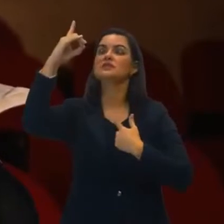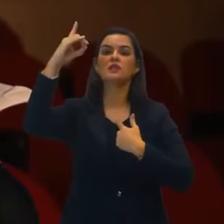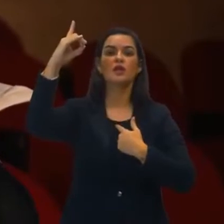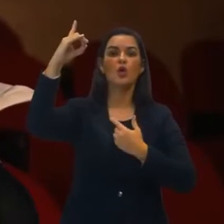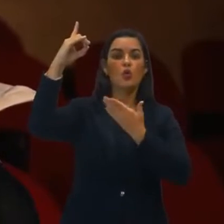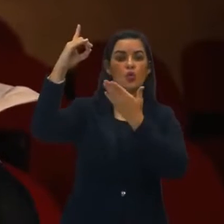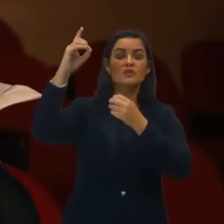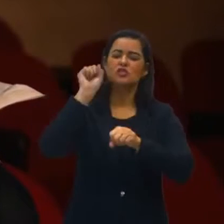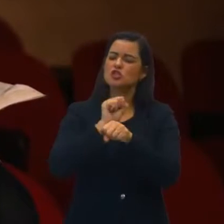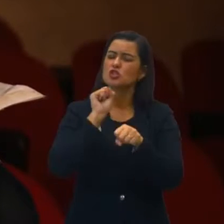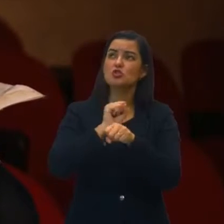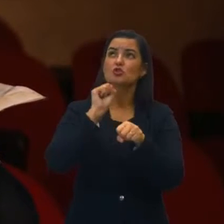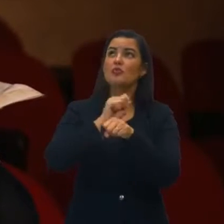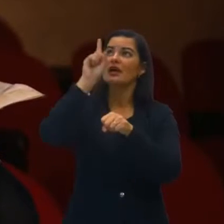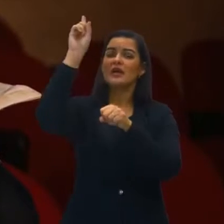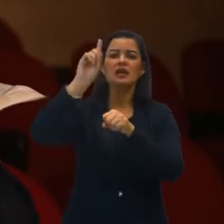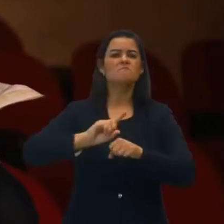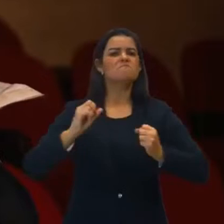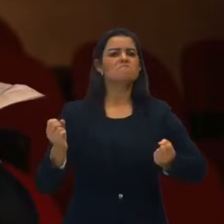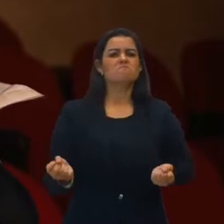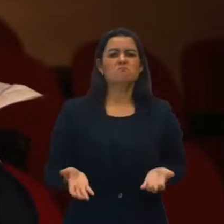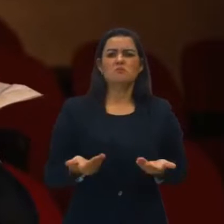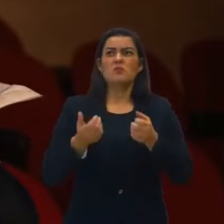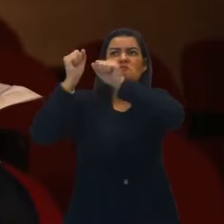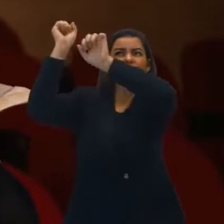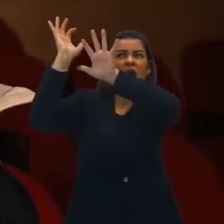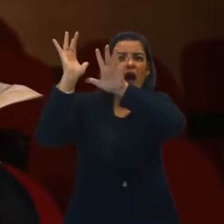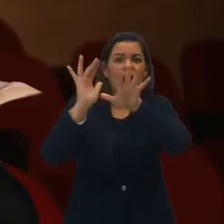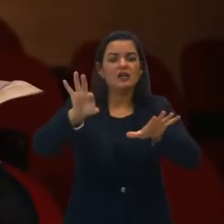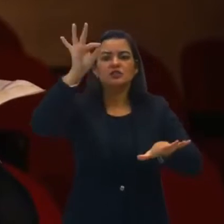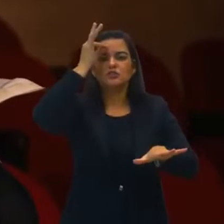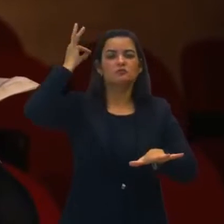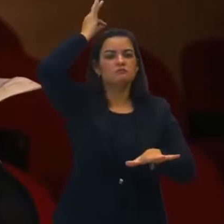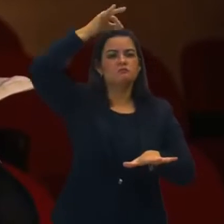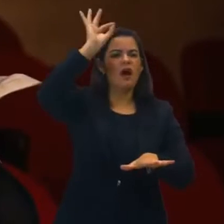este derramamento profuso, caudaloso e abundante do Espírito Santo.